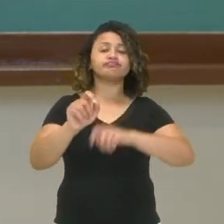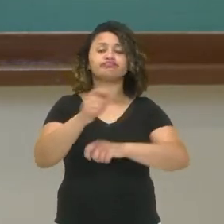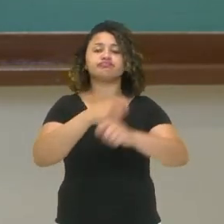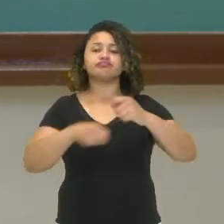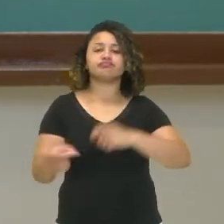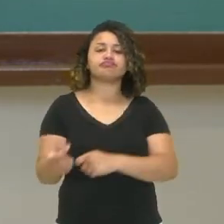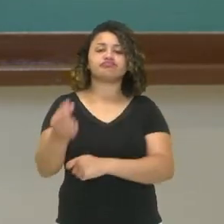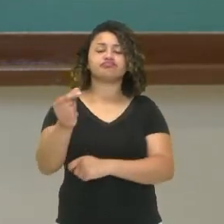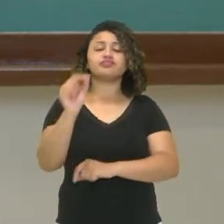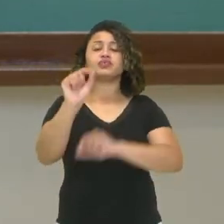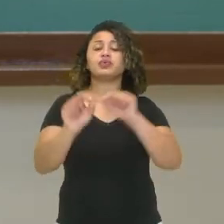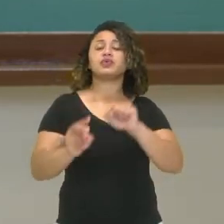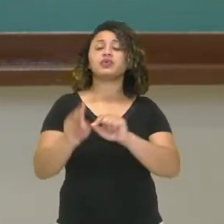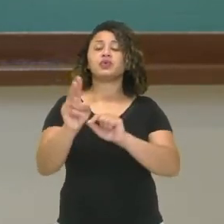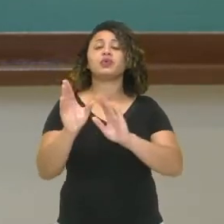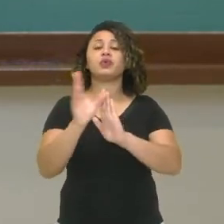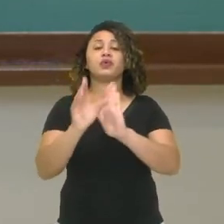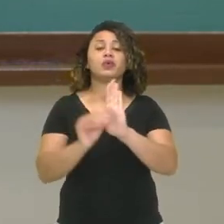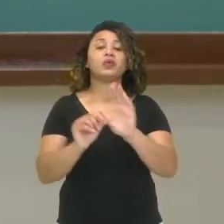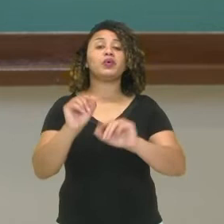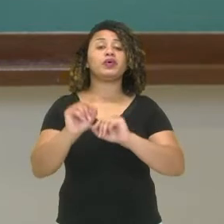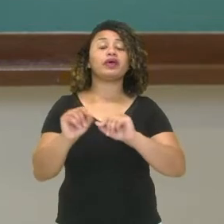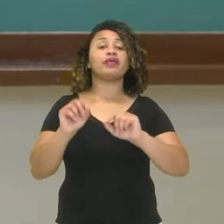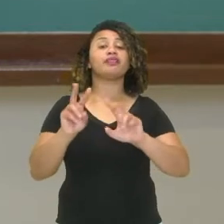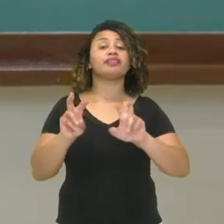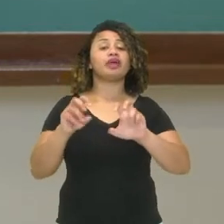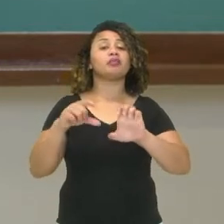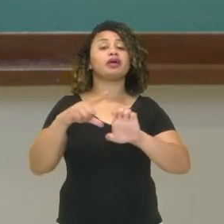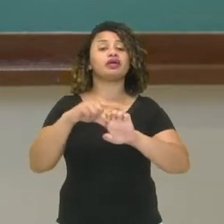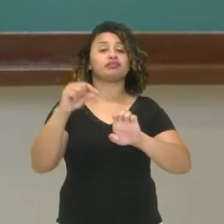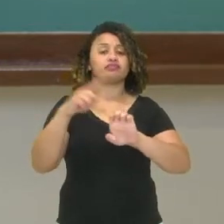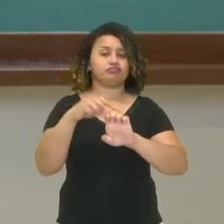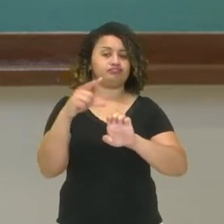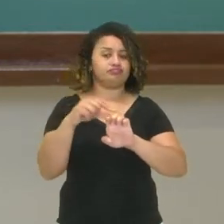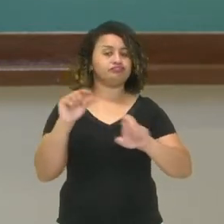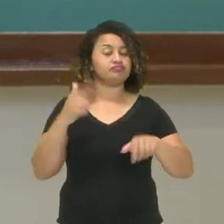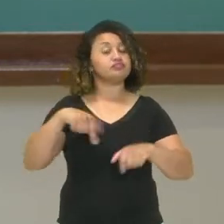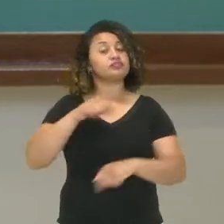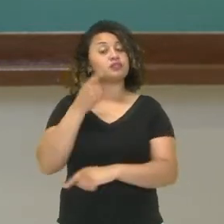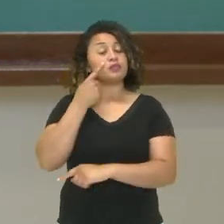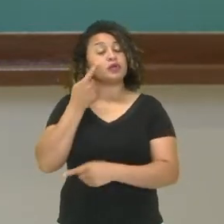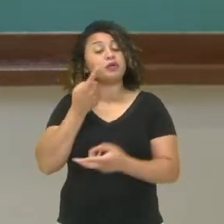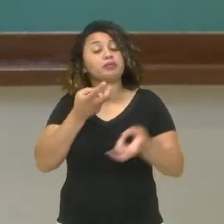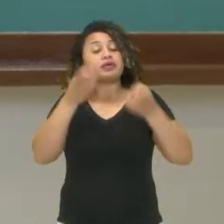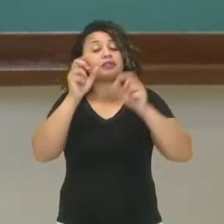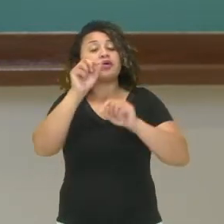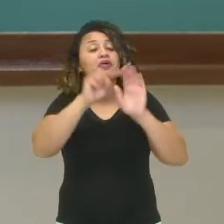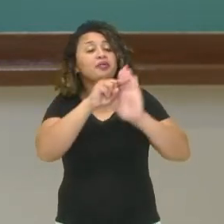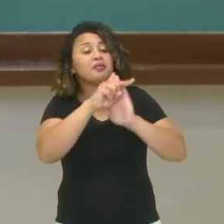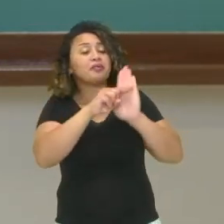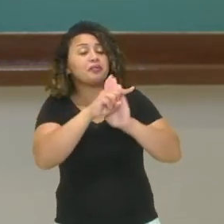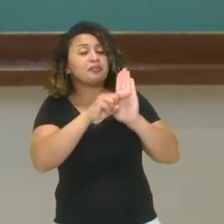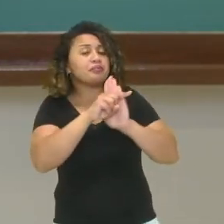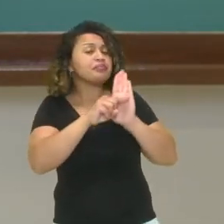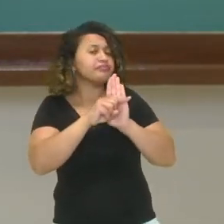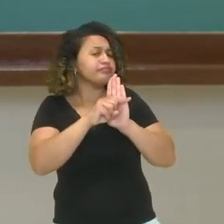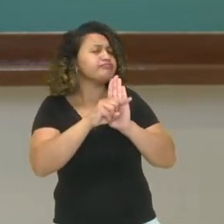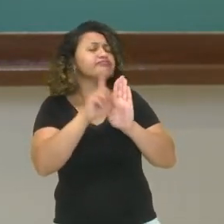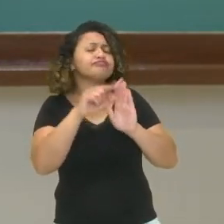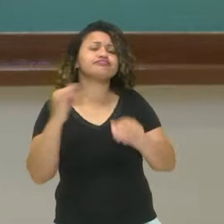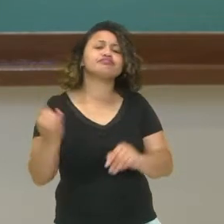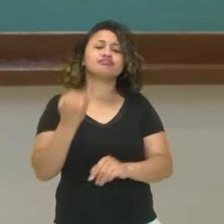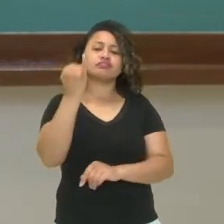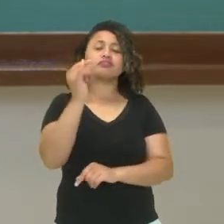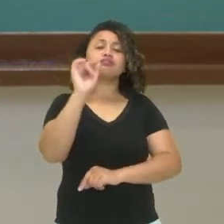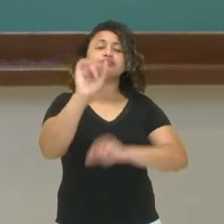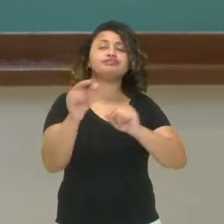continuar falando sobre empreendedorismo. E vamos ver que pesquisar é muito importante para a